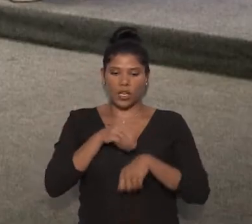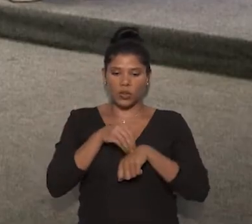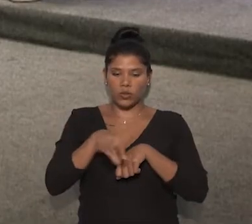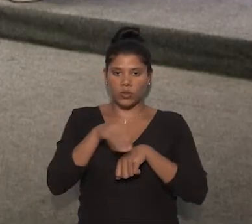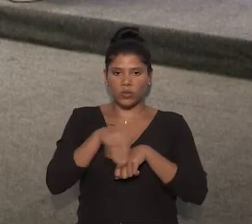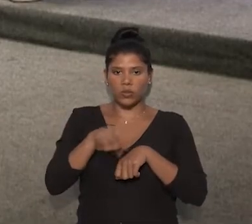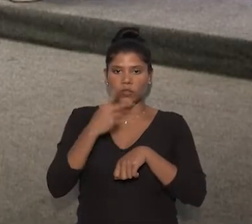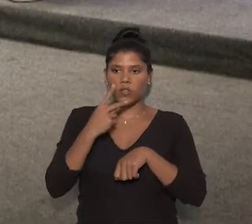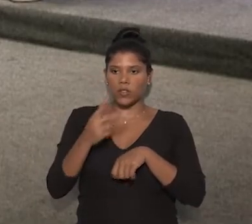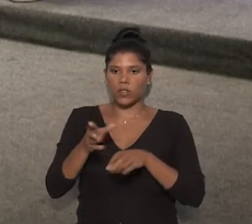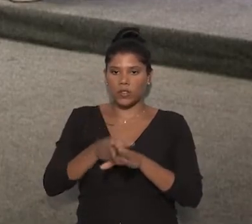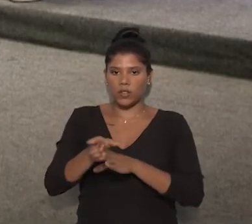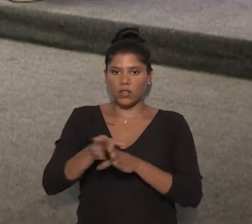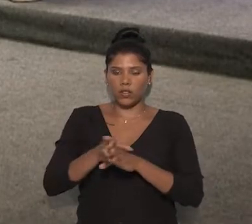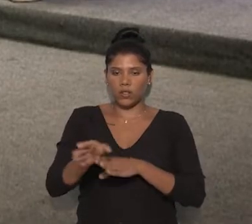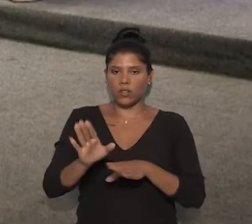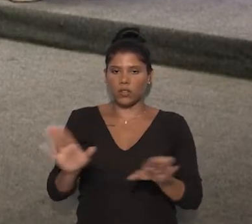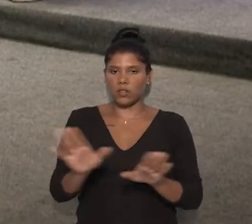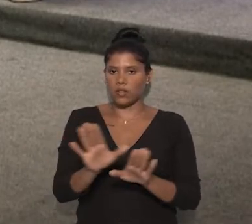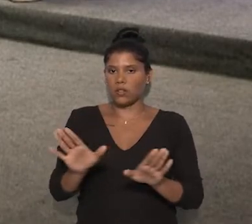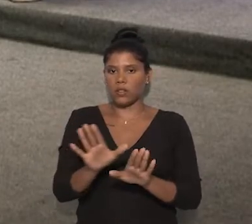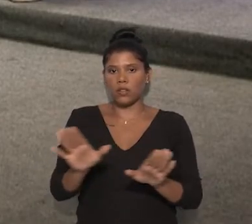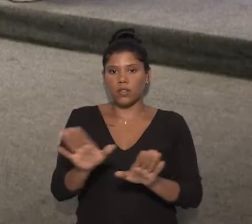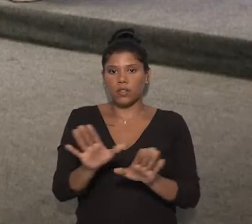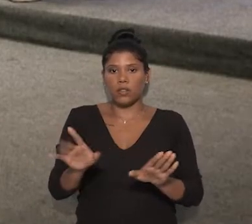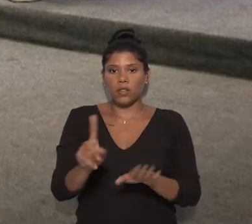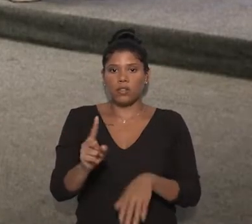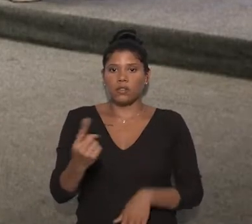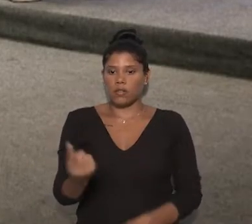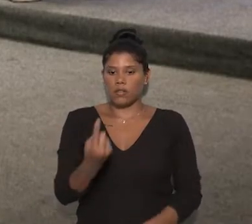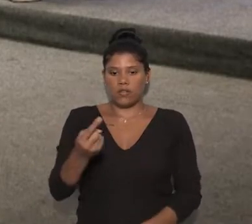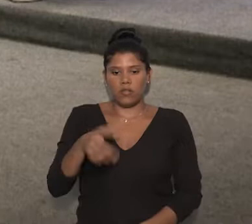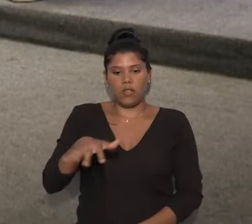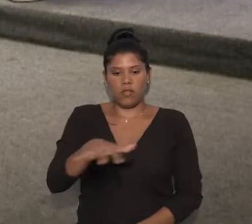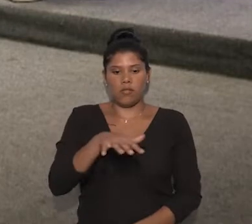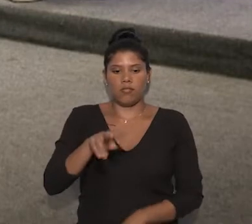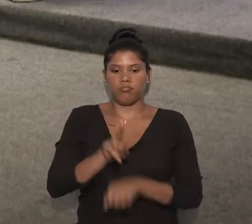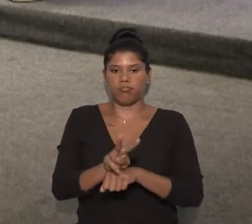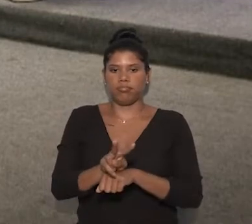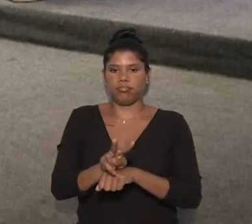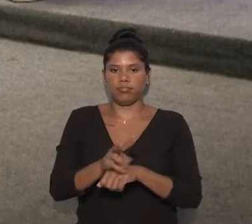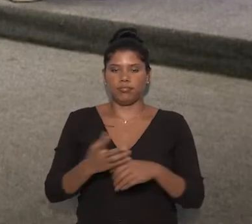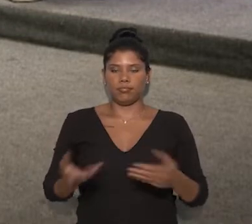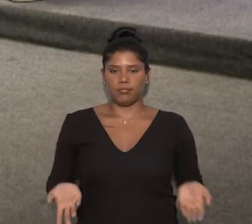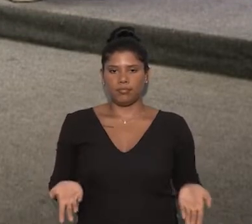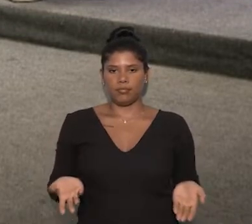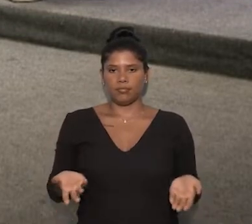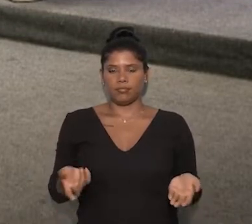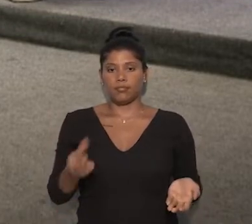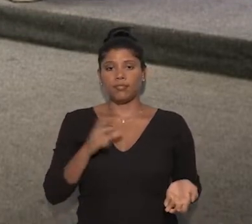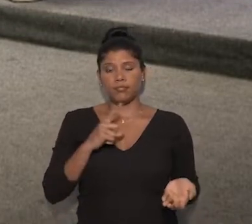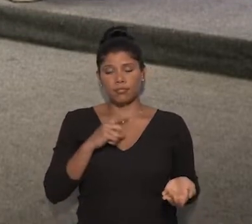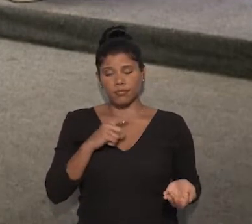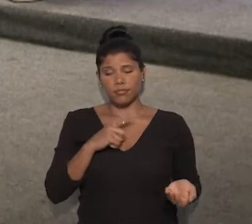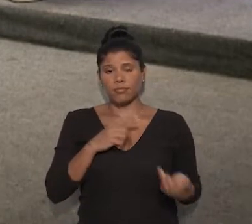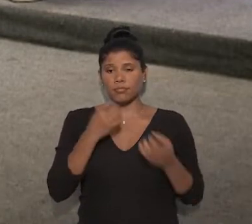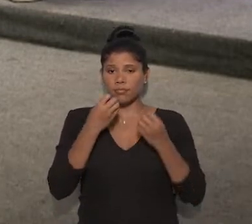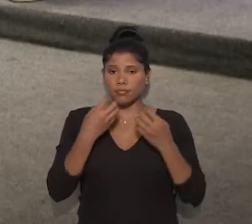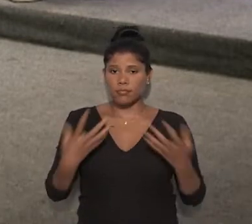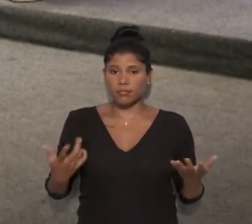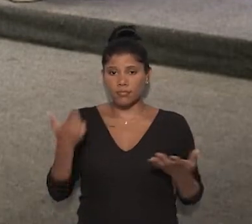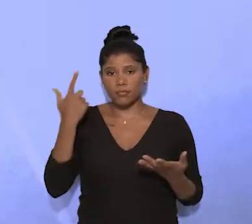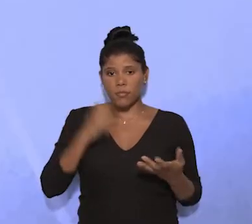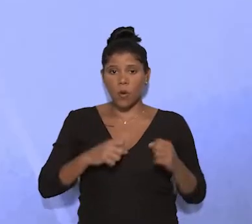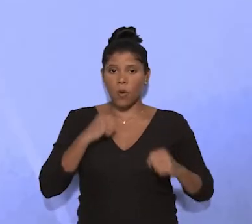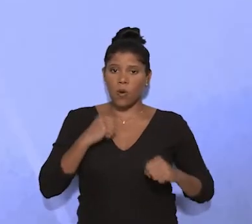esqueça o resto do jogo, esqueça os outros jogadores, você vai cuidar só disso. Aí ele é um bom marcador, né? Então ele tem vitalidade. E o